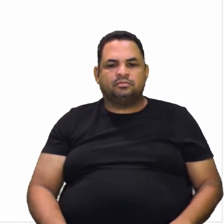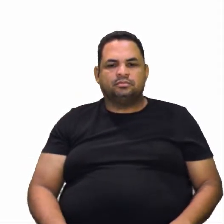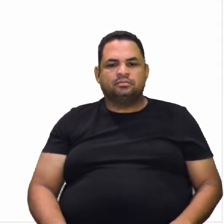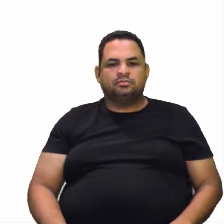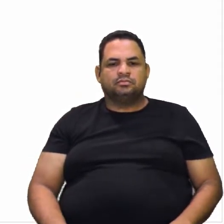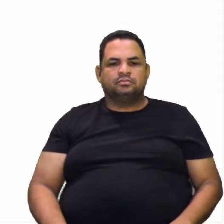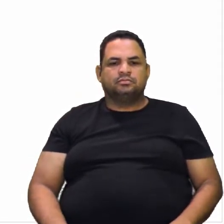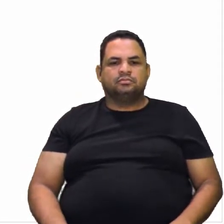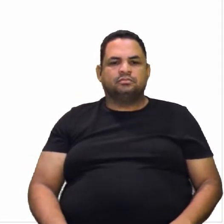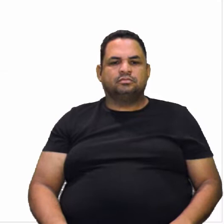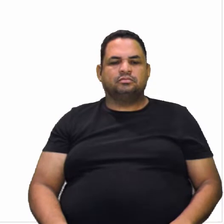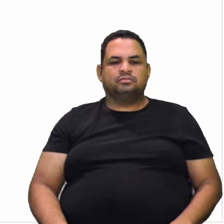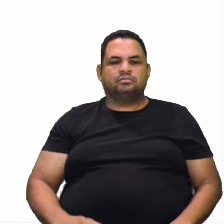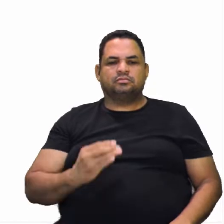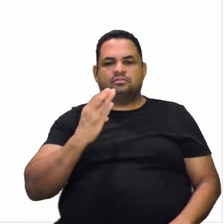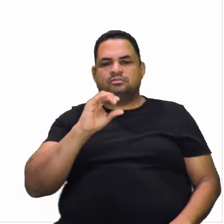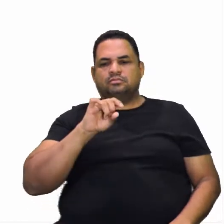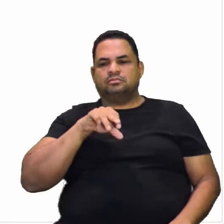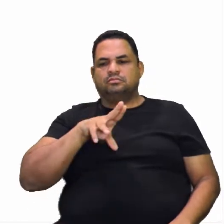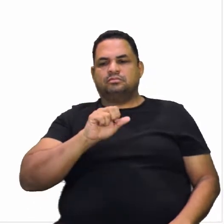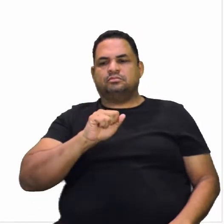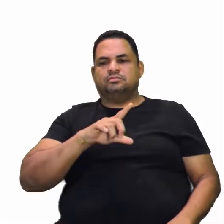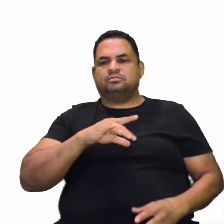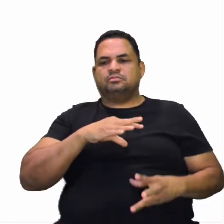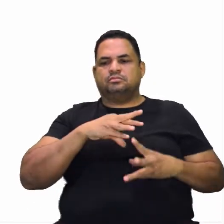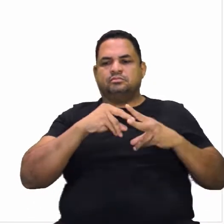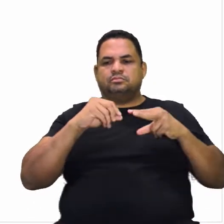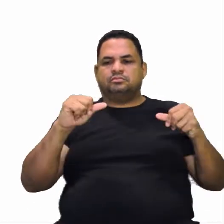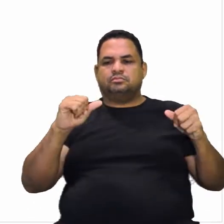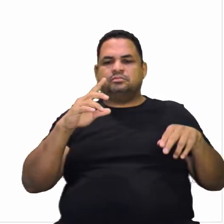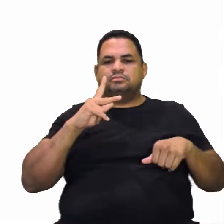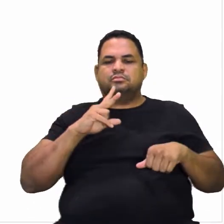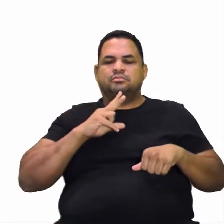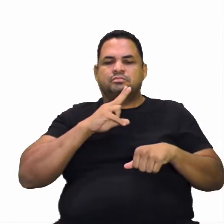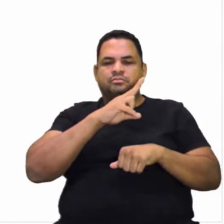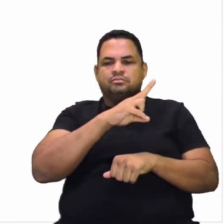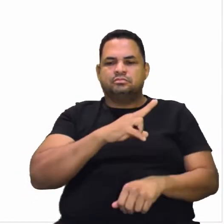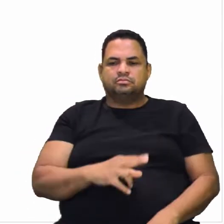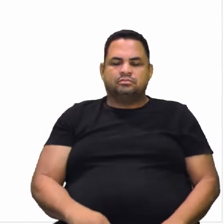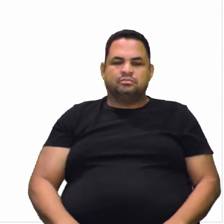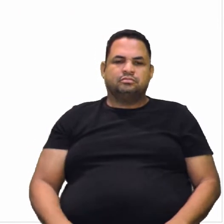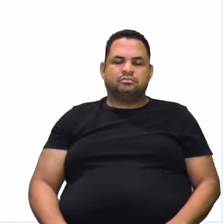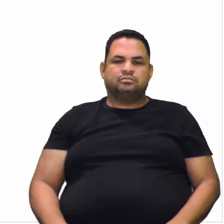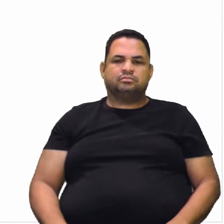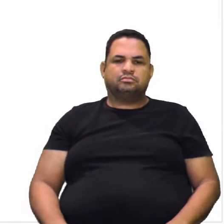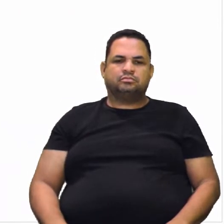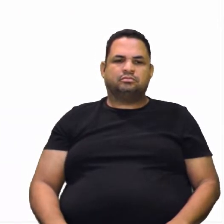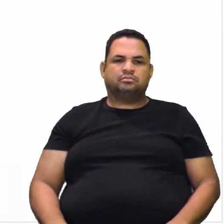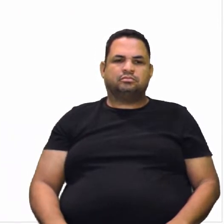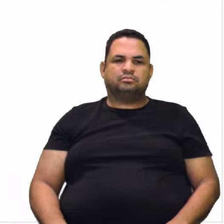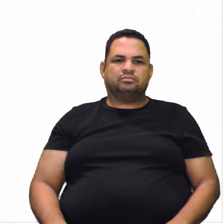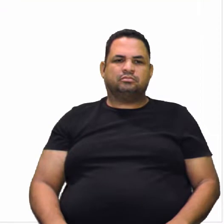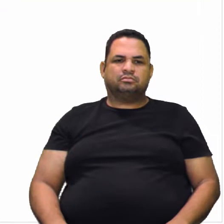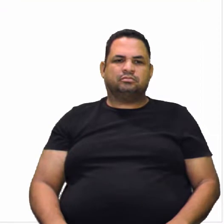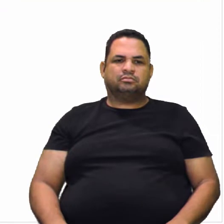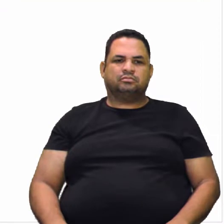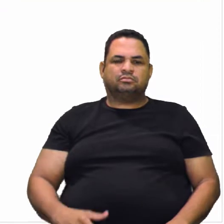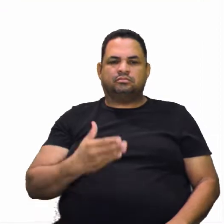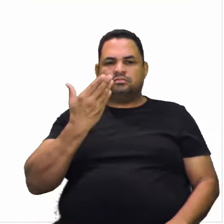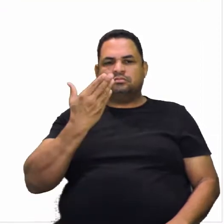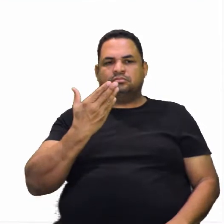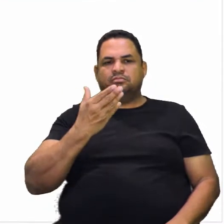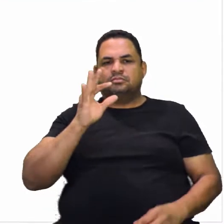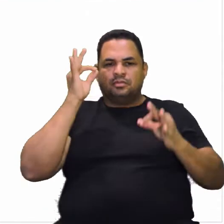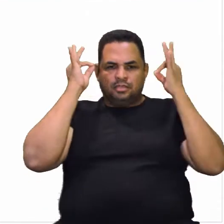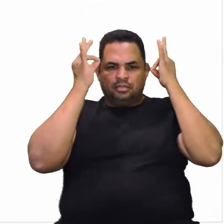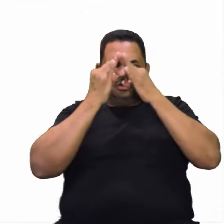continente, ele é todo terra firme, vamos dizer assim. Seria terra firme. Essa Grécia